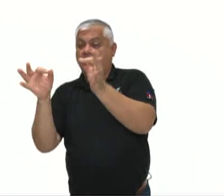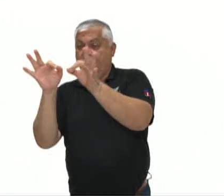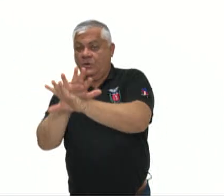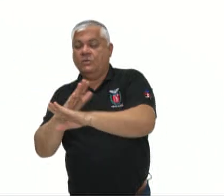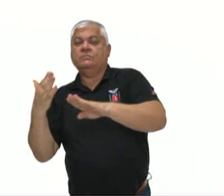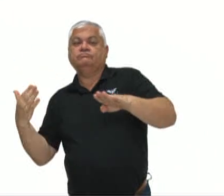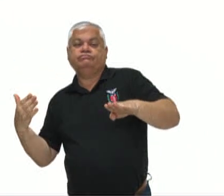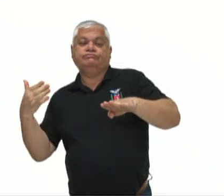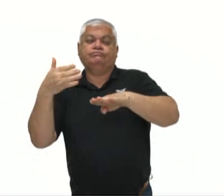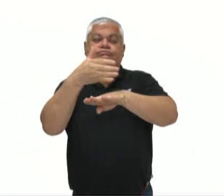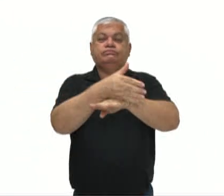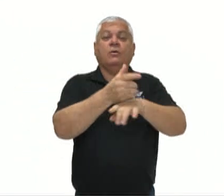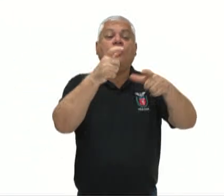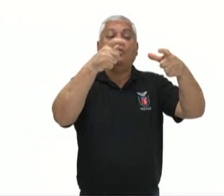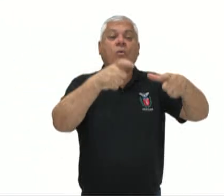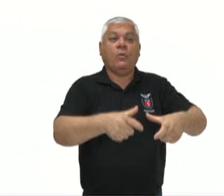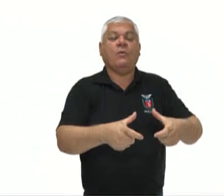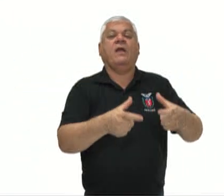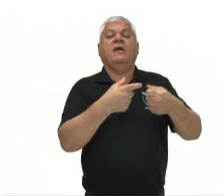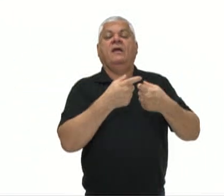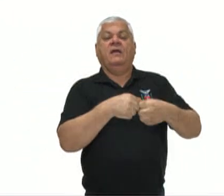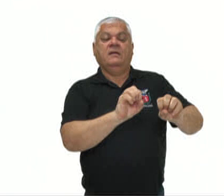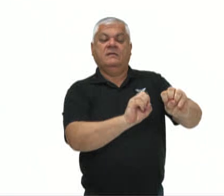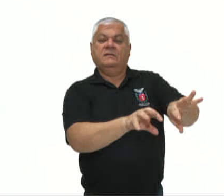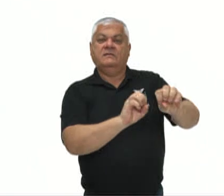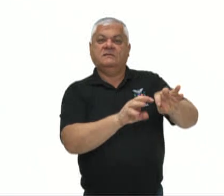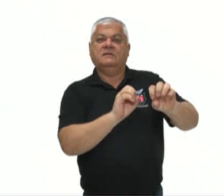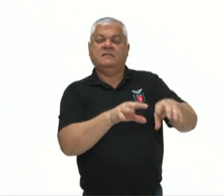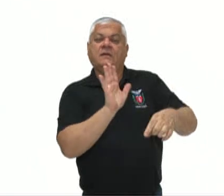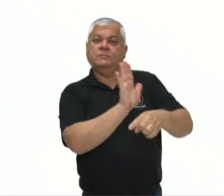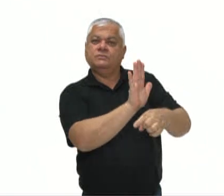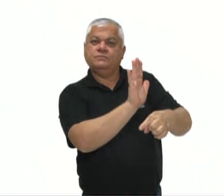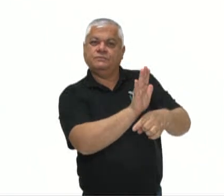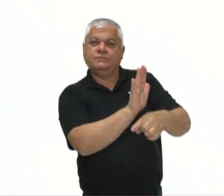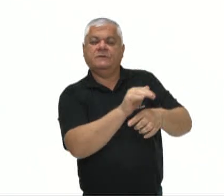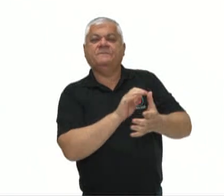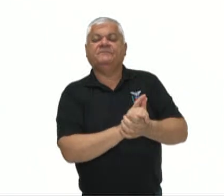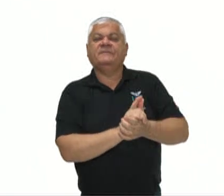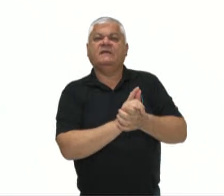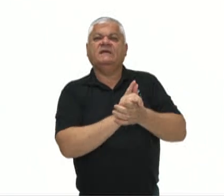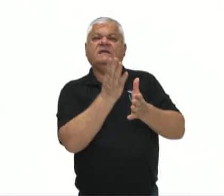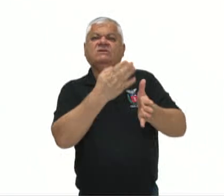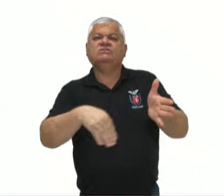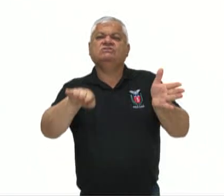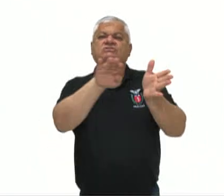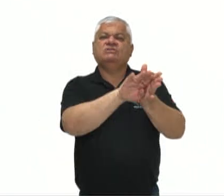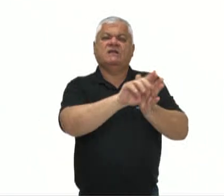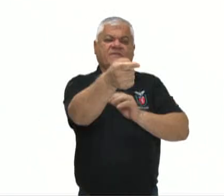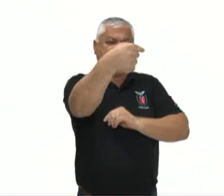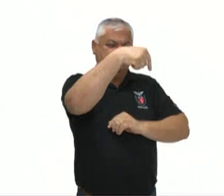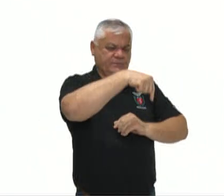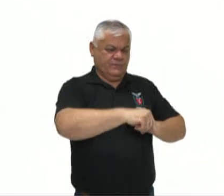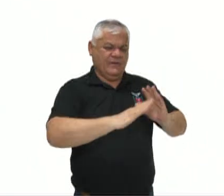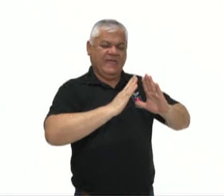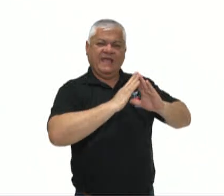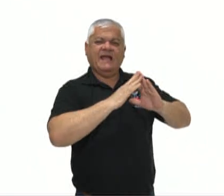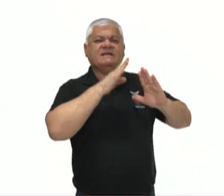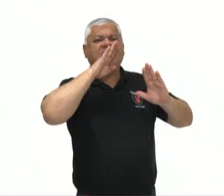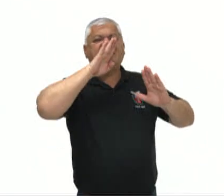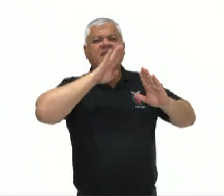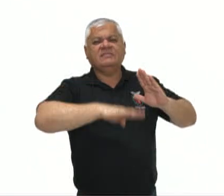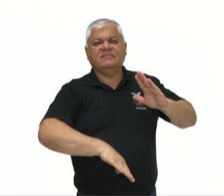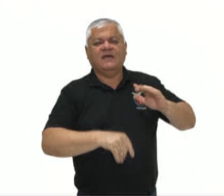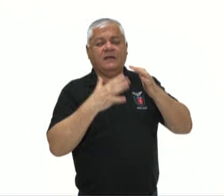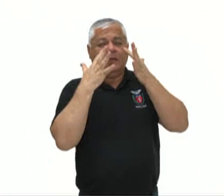concentração, auxiliar na entrega dos socorros. E só chegava de tardinha, fatigada, com os